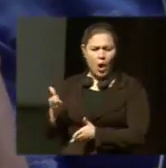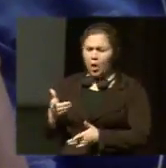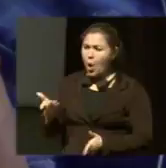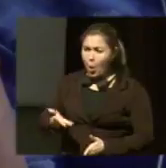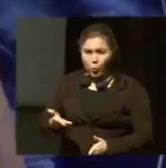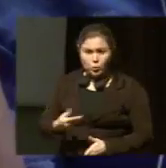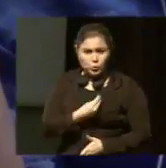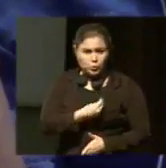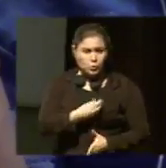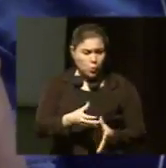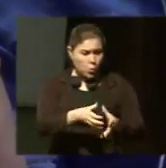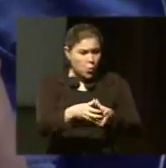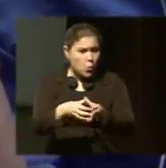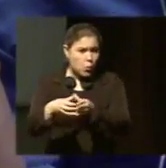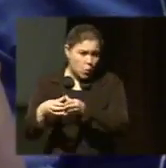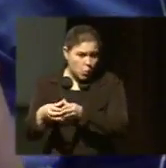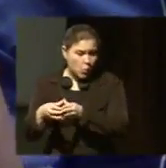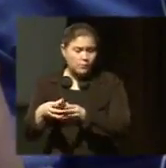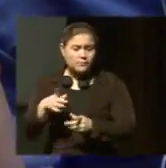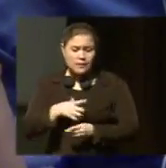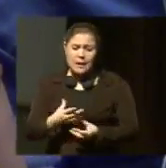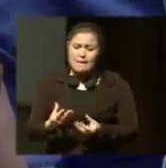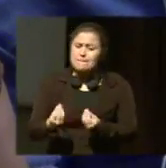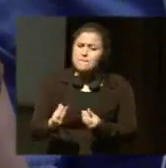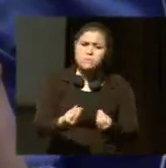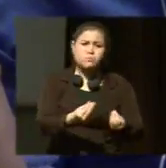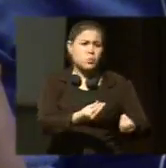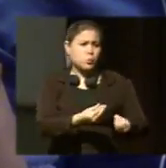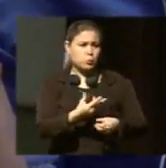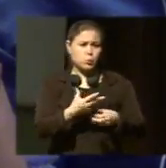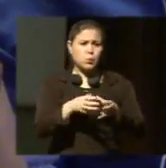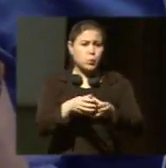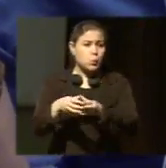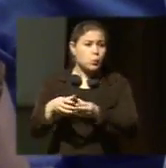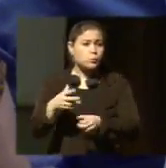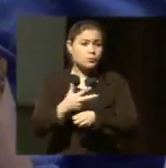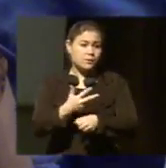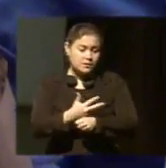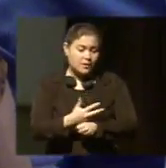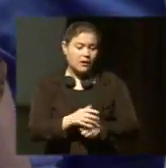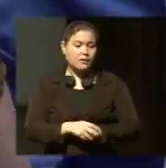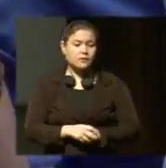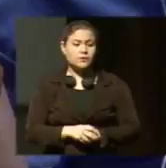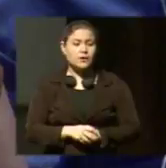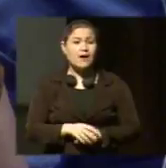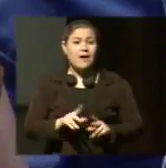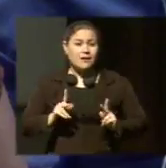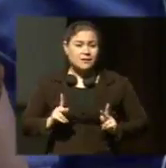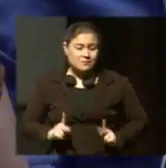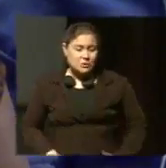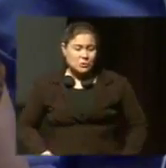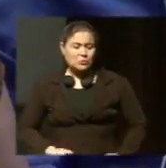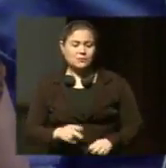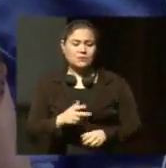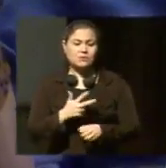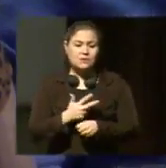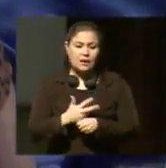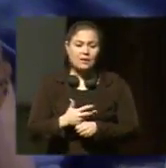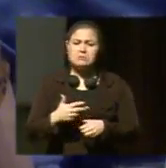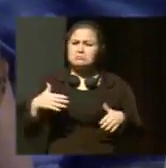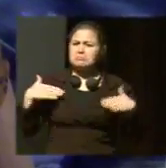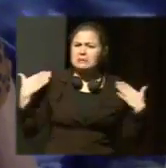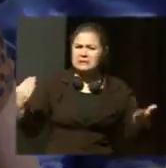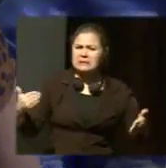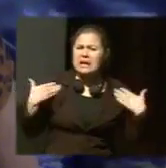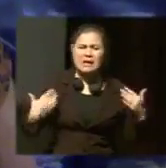dia, os grupos, tem muitos grupos de terceira idade aí, as pessoas de idade passeiam,